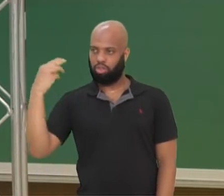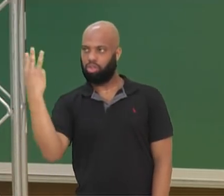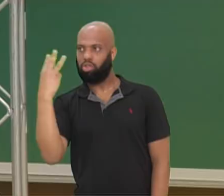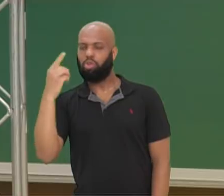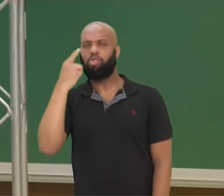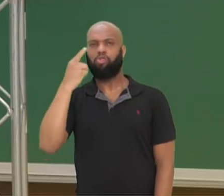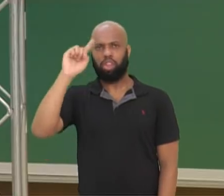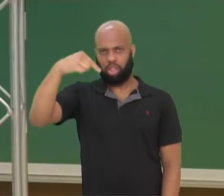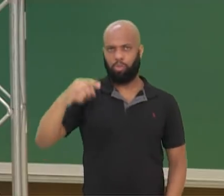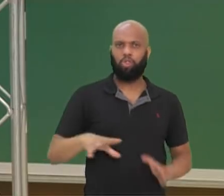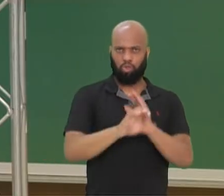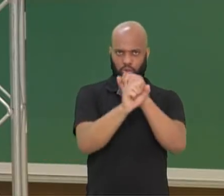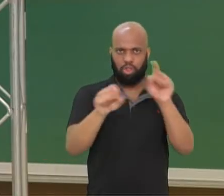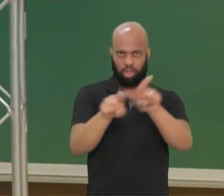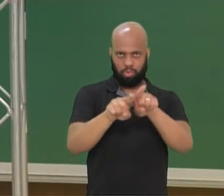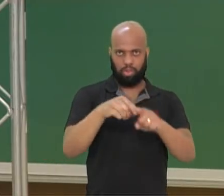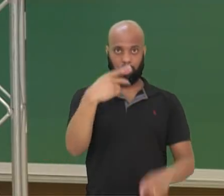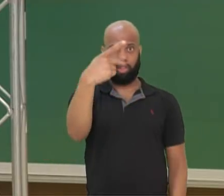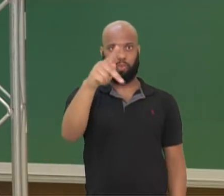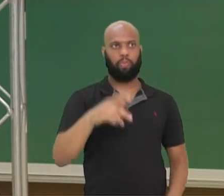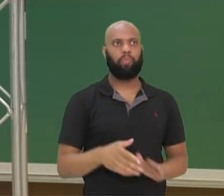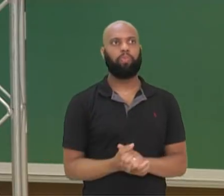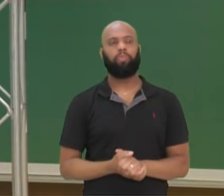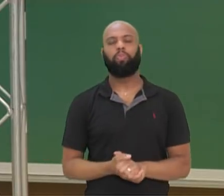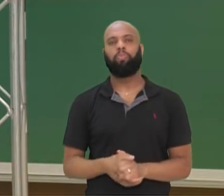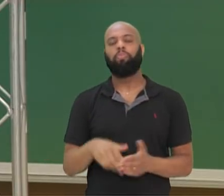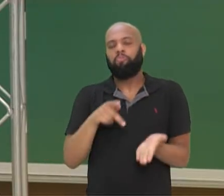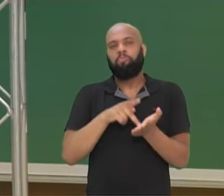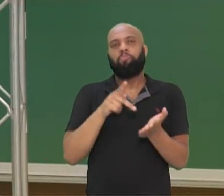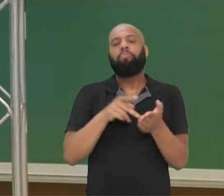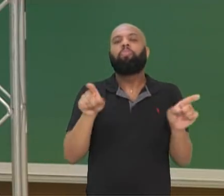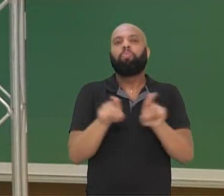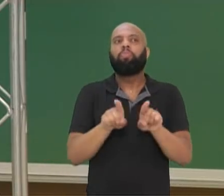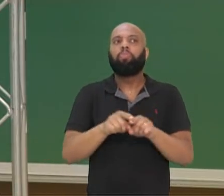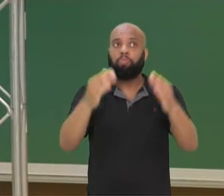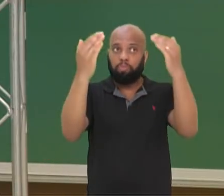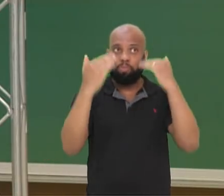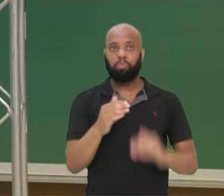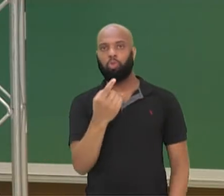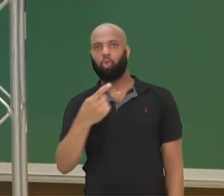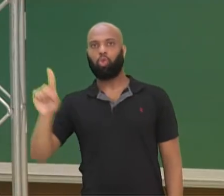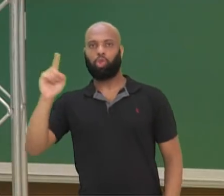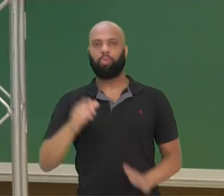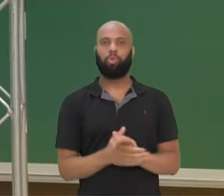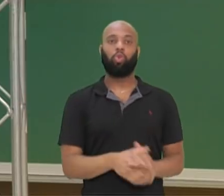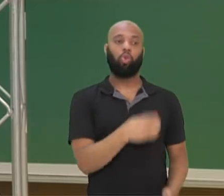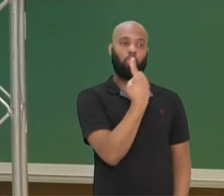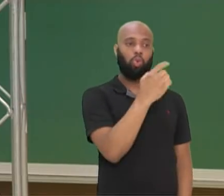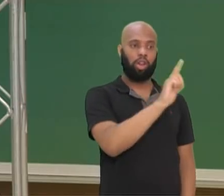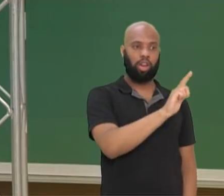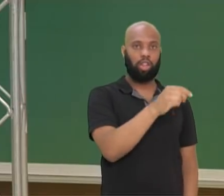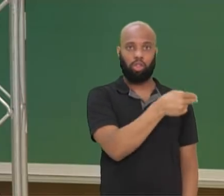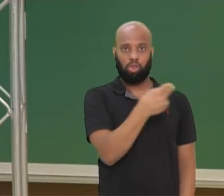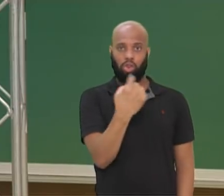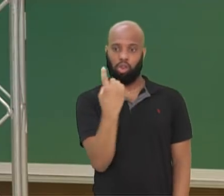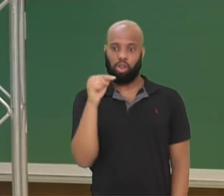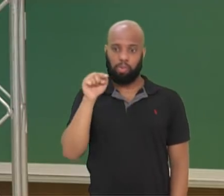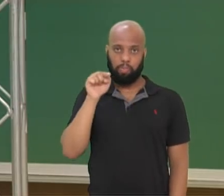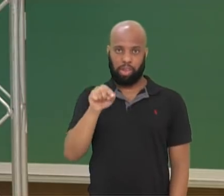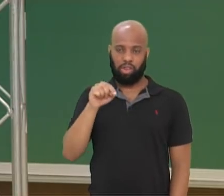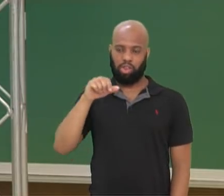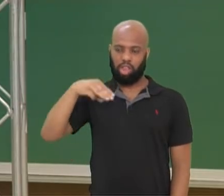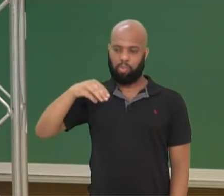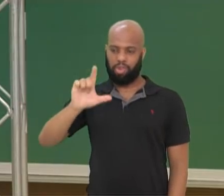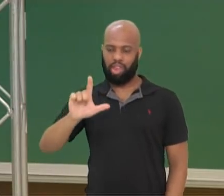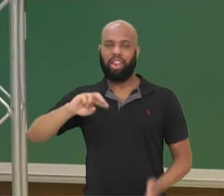confere as continhas também, tá? Mas é isso mesmo, é verdadeira essa alternativa também. 1 litro é igual a 1.000 ml. O que é